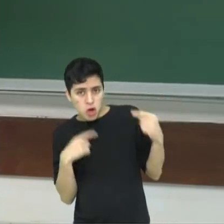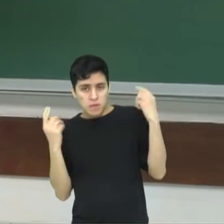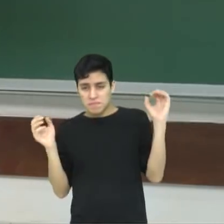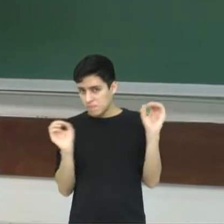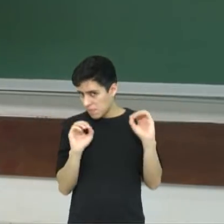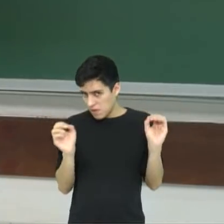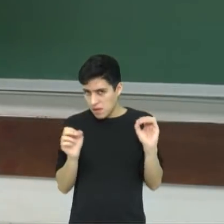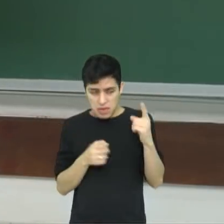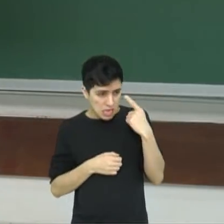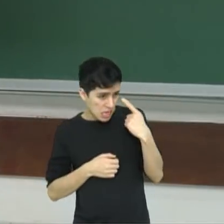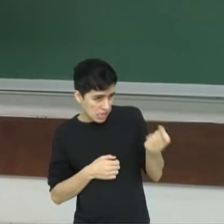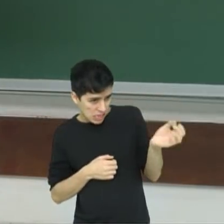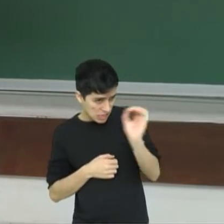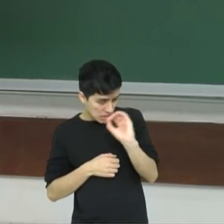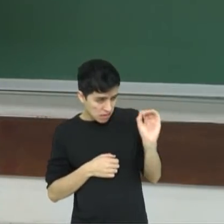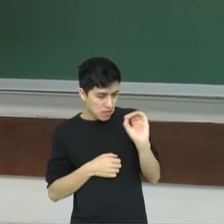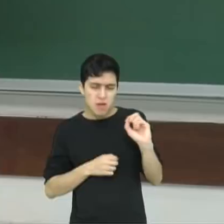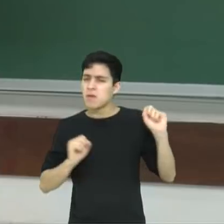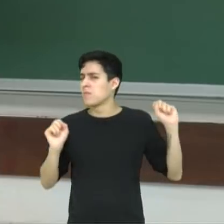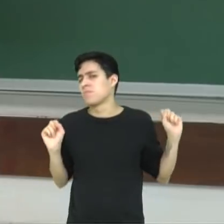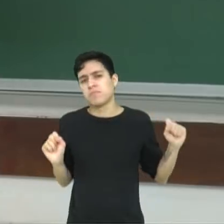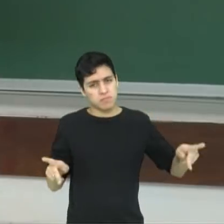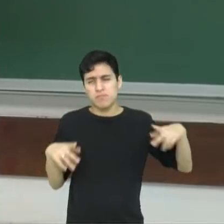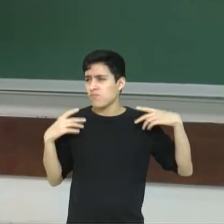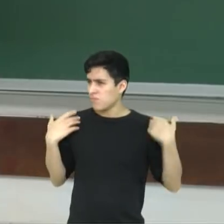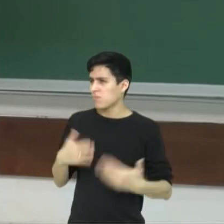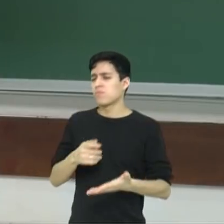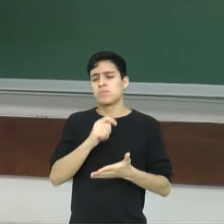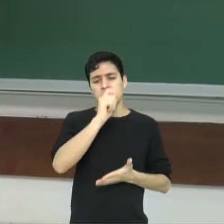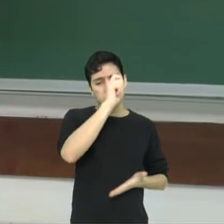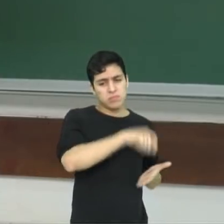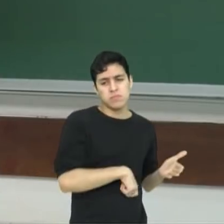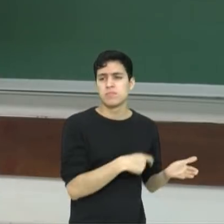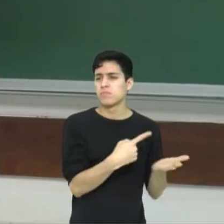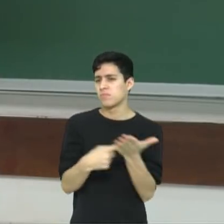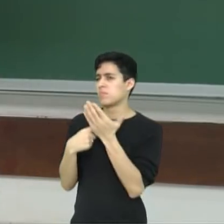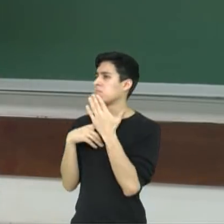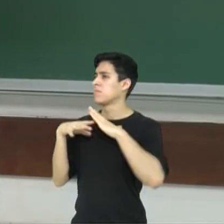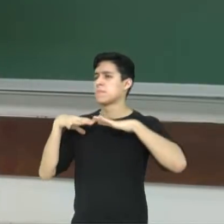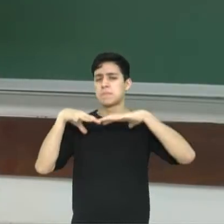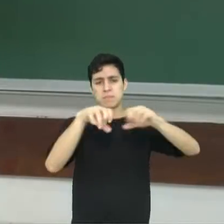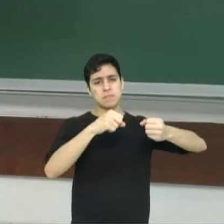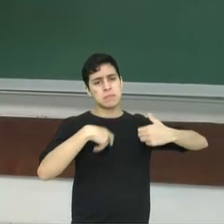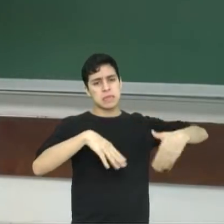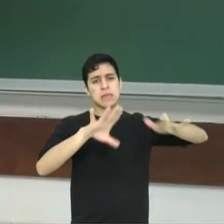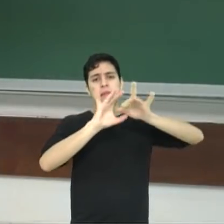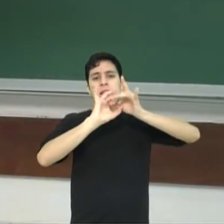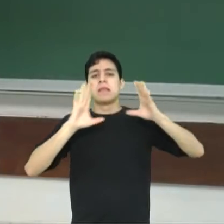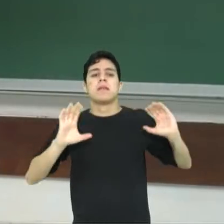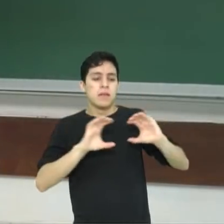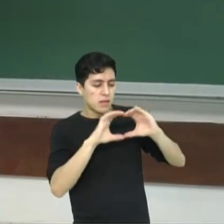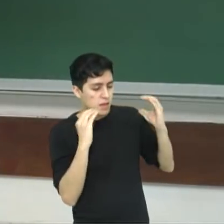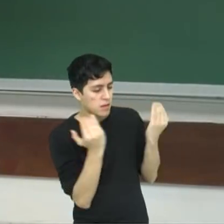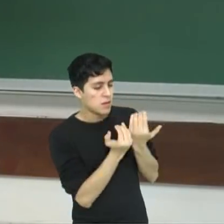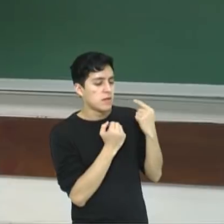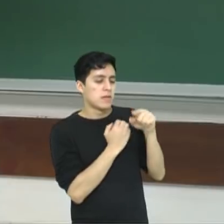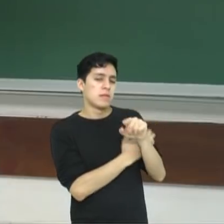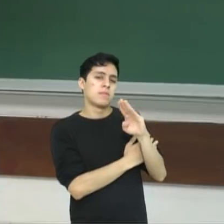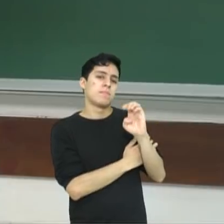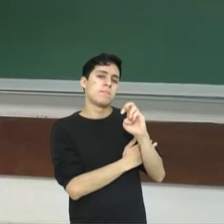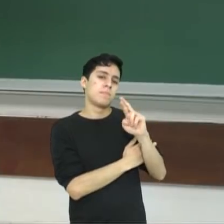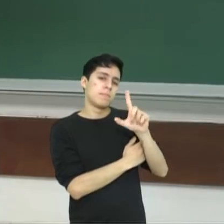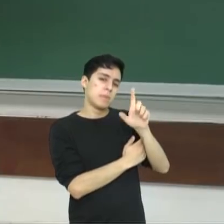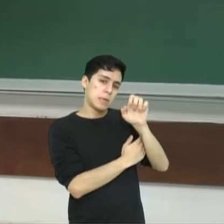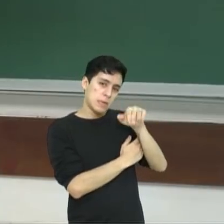contestasse o interesse de uma potência europeia, simplesmente estaria legitimado. Era dessa maneira que a Conferência de Berlim previa, era